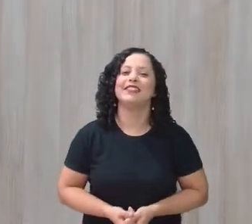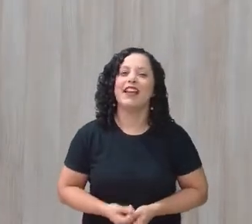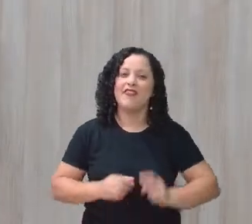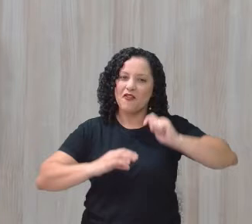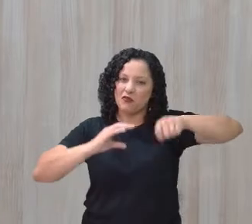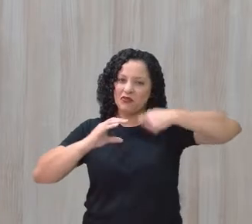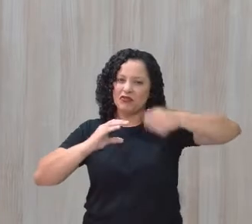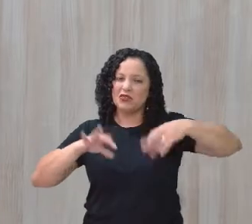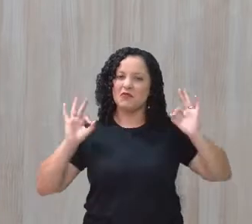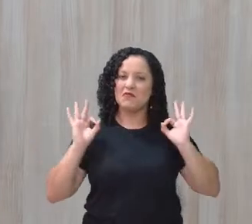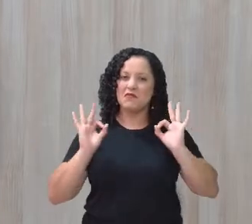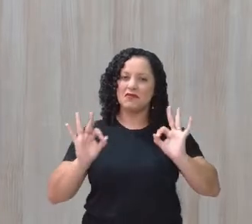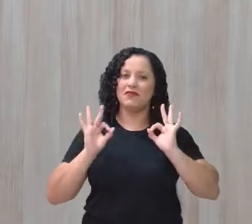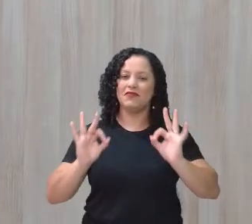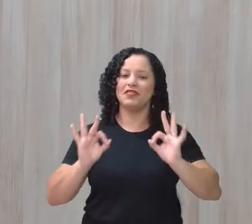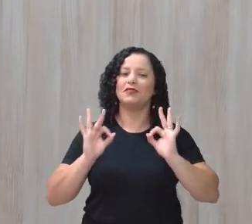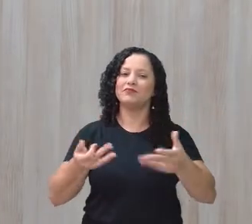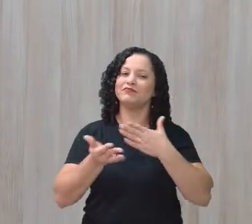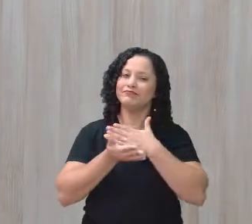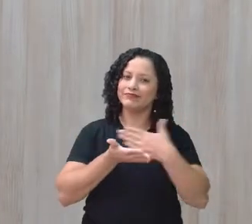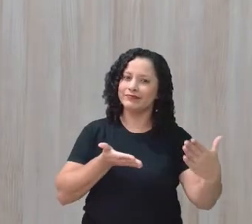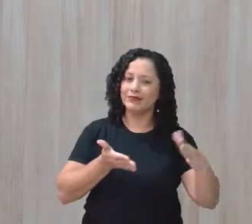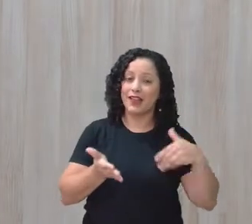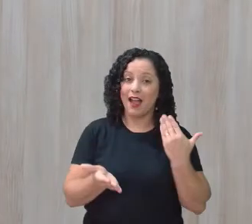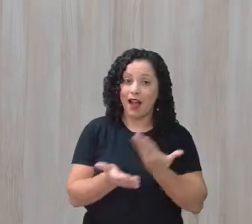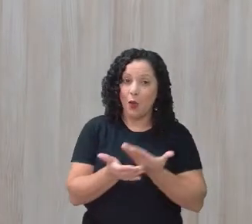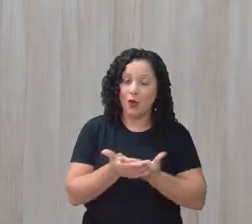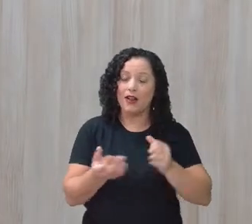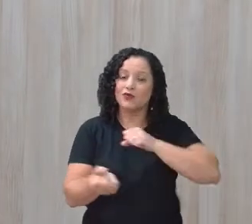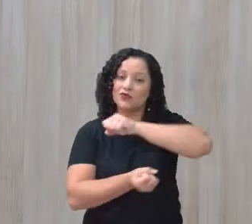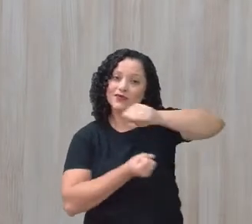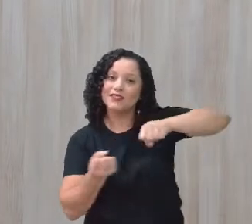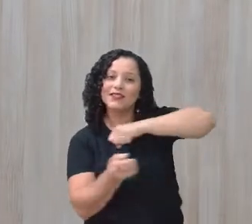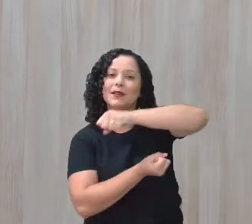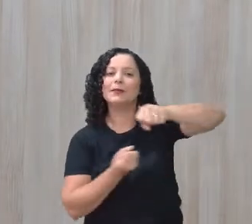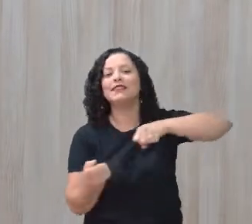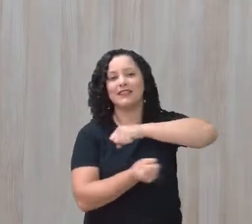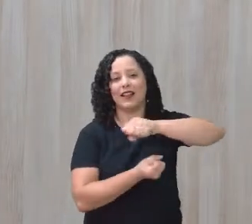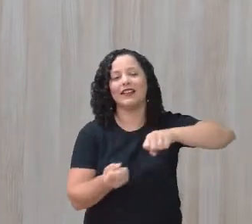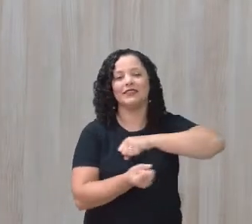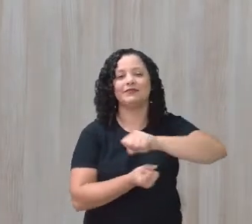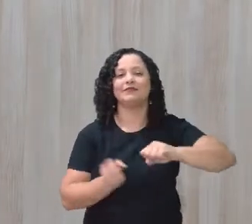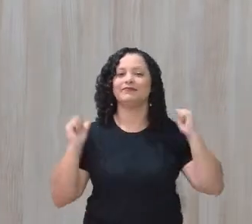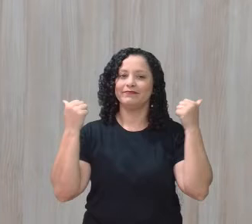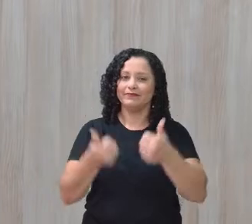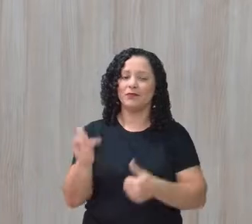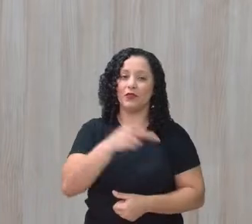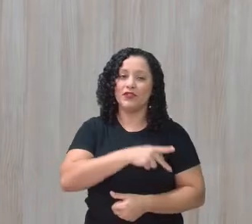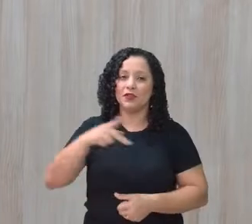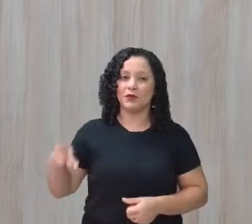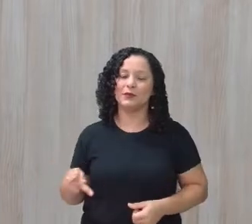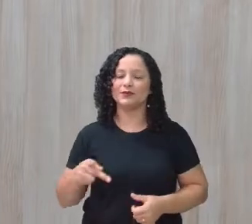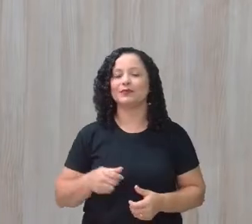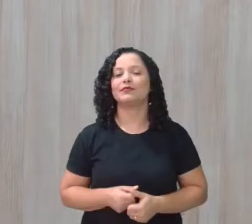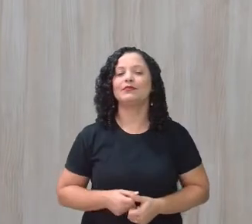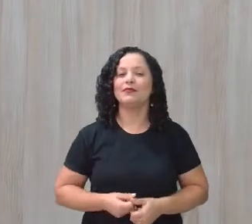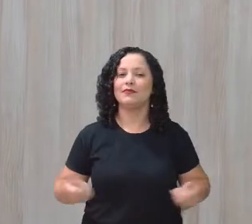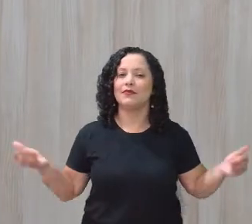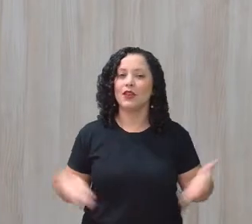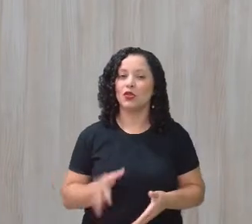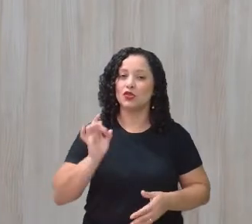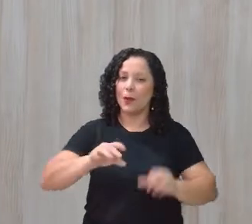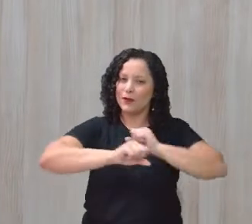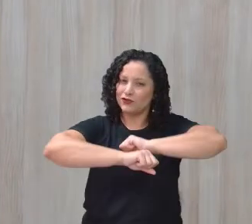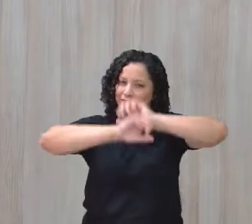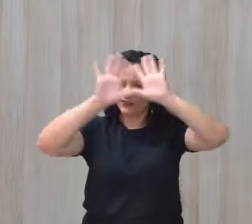vídeo massa, né? Uma bela introdução para a nossa aula de sustentabilidade. Valeu, professor Gilson. Vê só, pessoal, só para